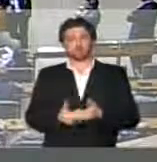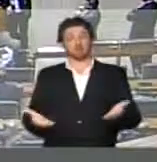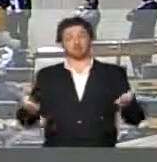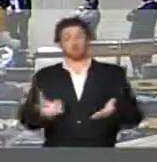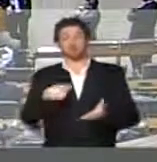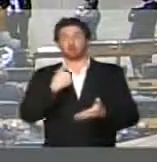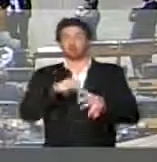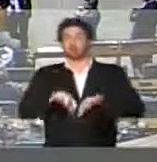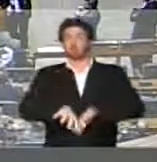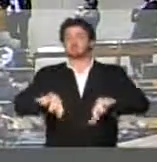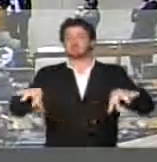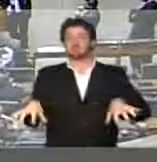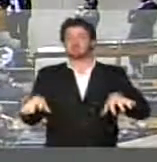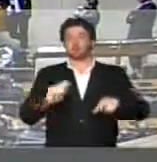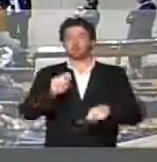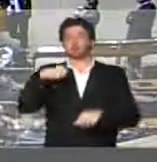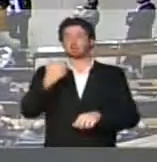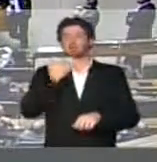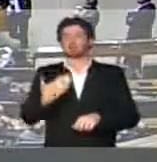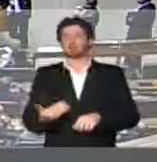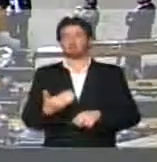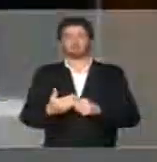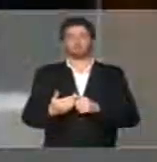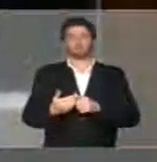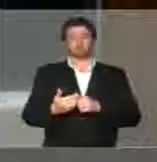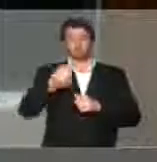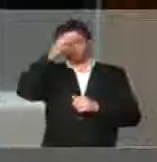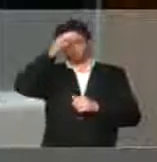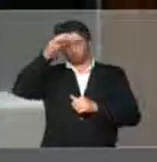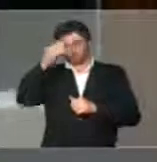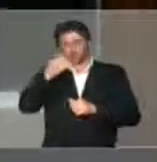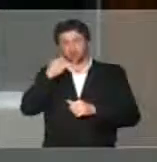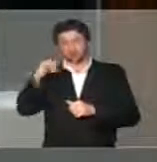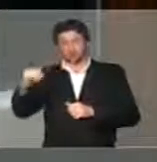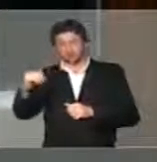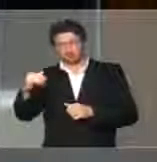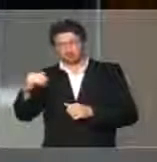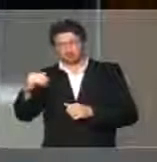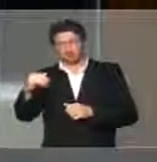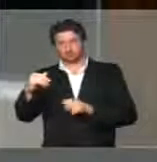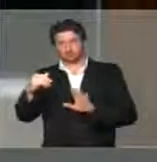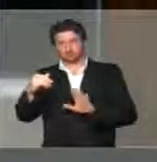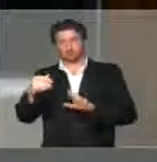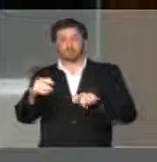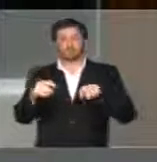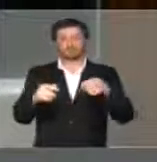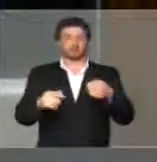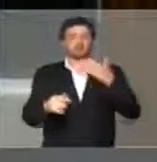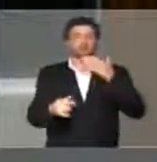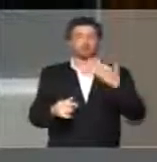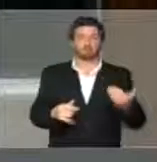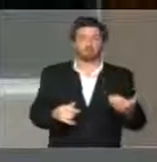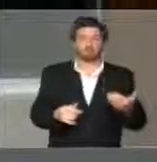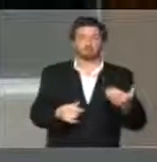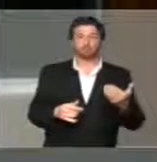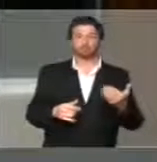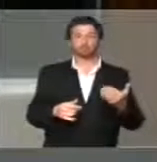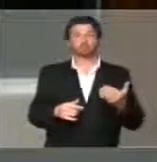vamos separar aqui quem está a favor do consumidor de energia elétrica brasileiro e quem está a favor